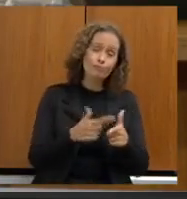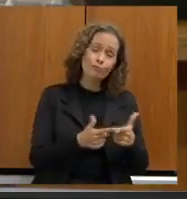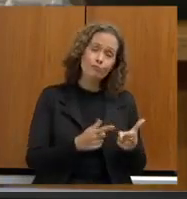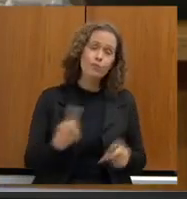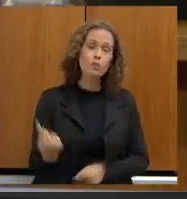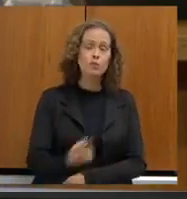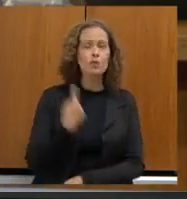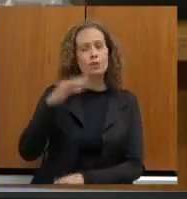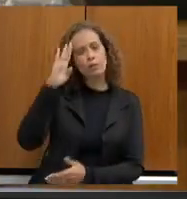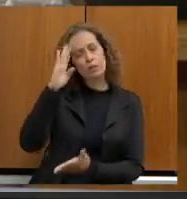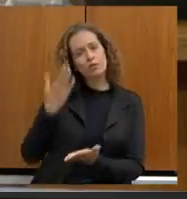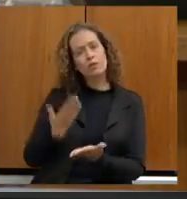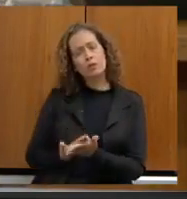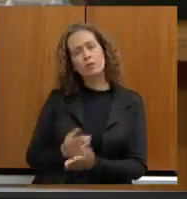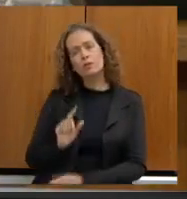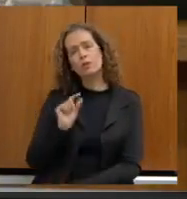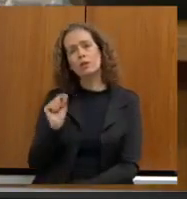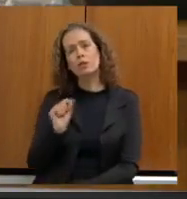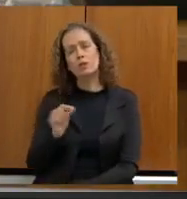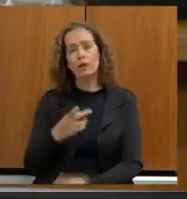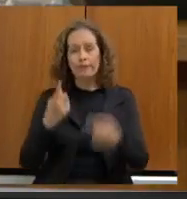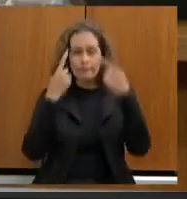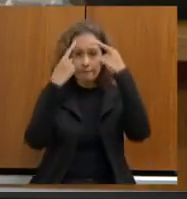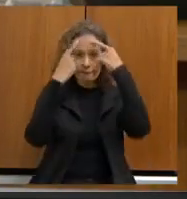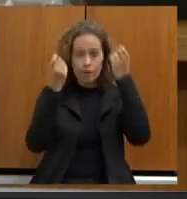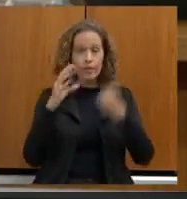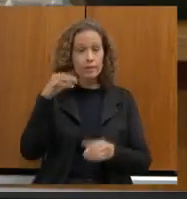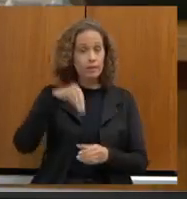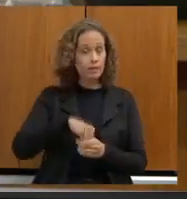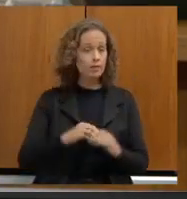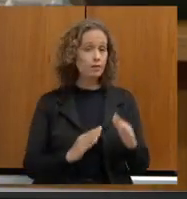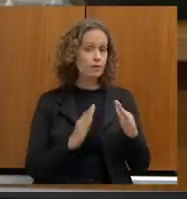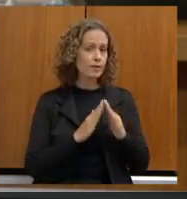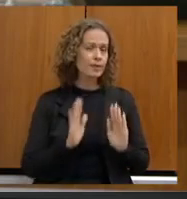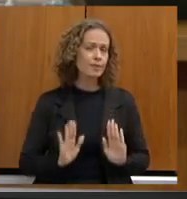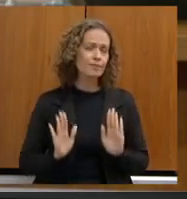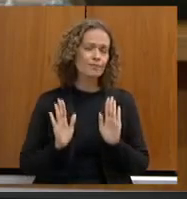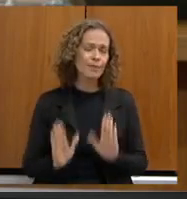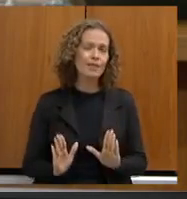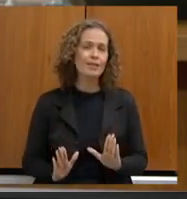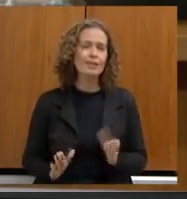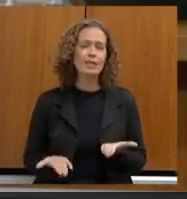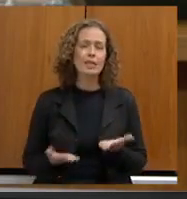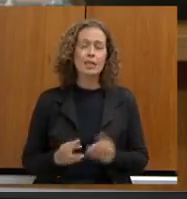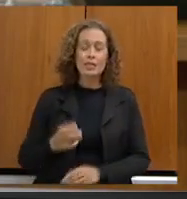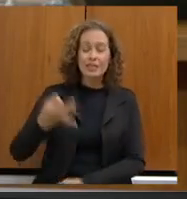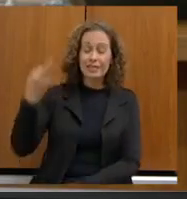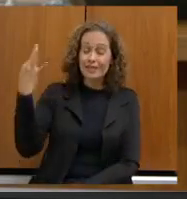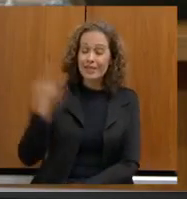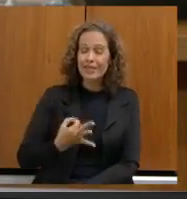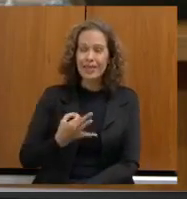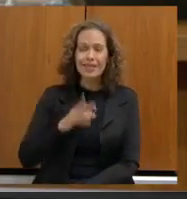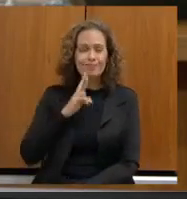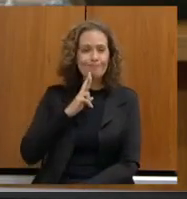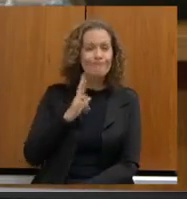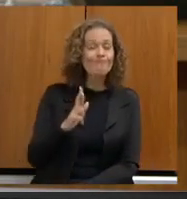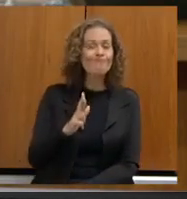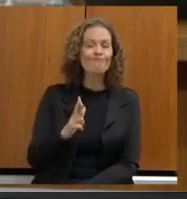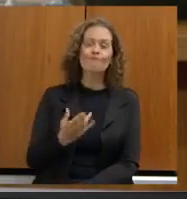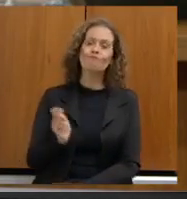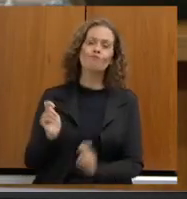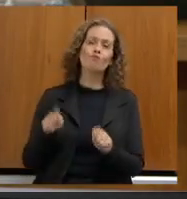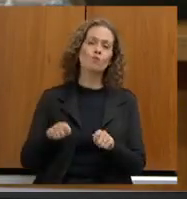e a elevação no caso da violência doméstica mas não dá não tem um elemento para fazer essa conexão com segurança